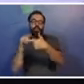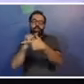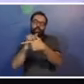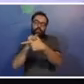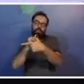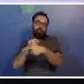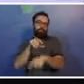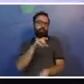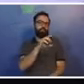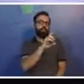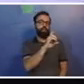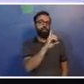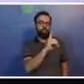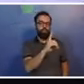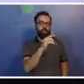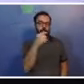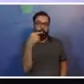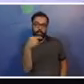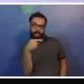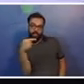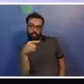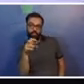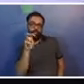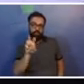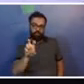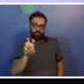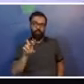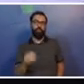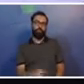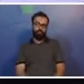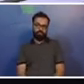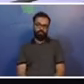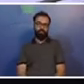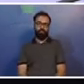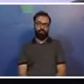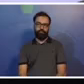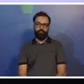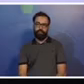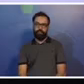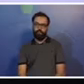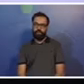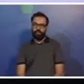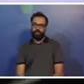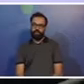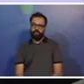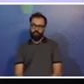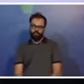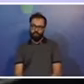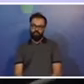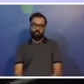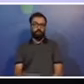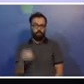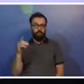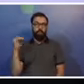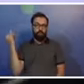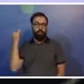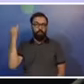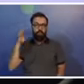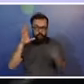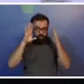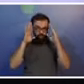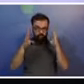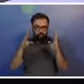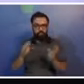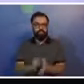o lado menor vai ser D menos 5, ok? Isso é muito importante prestar